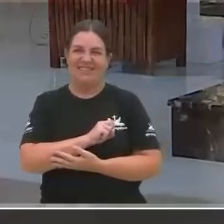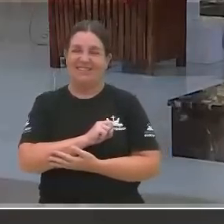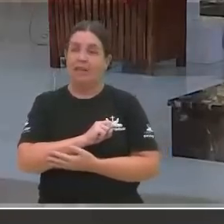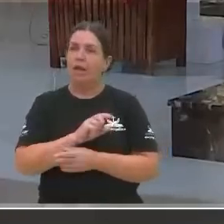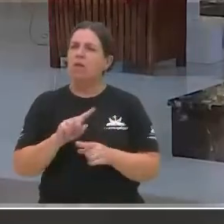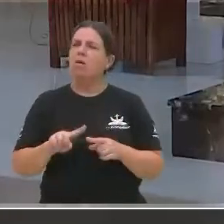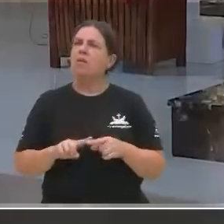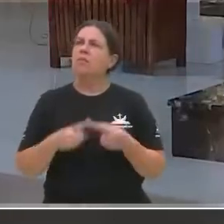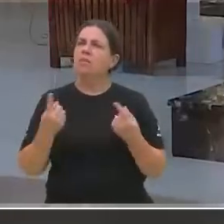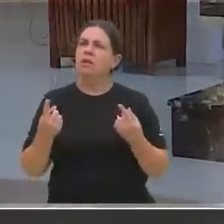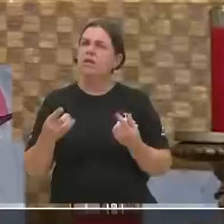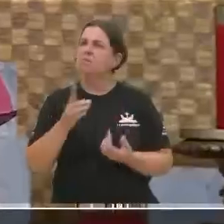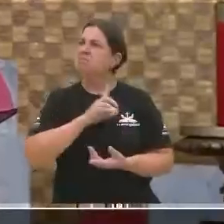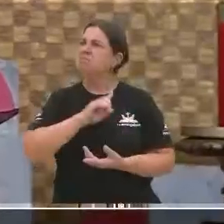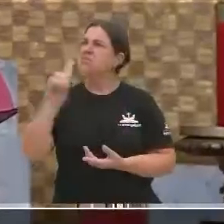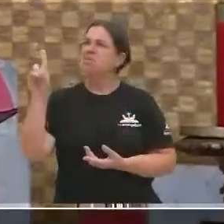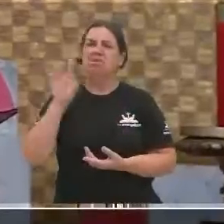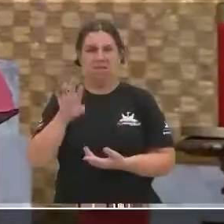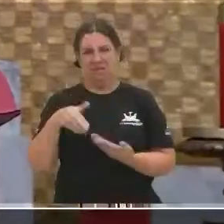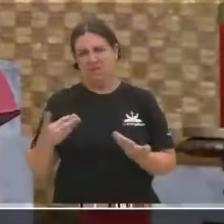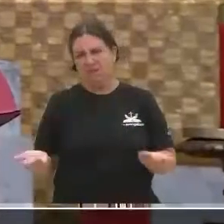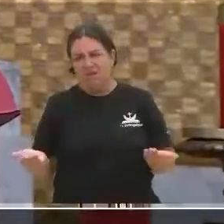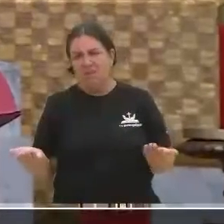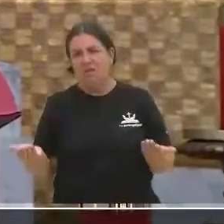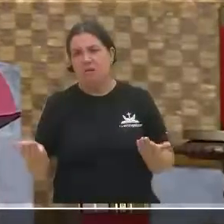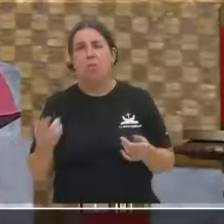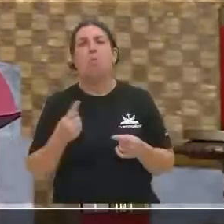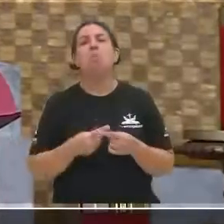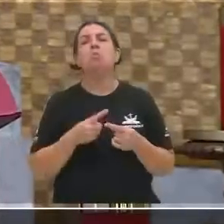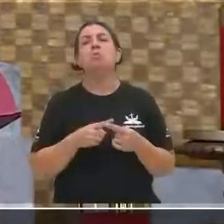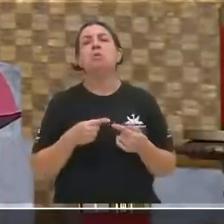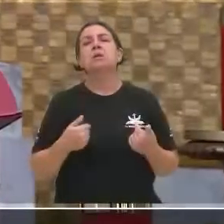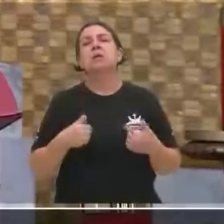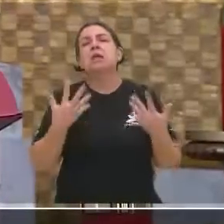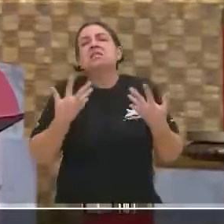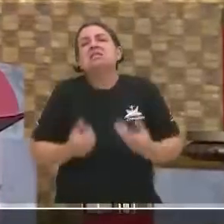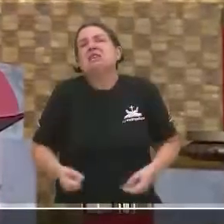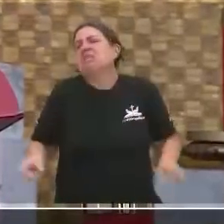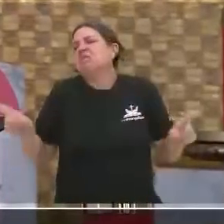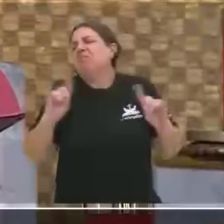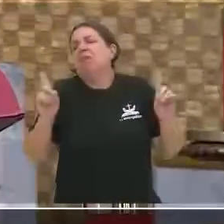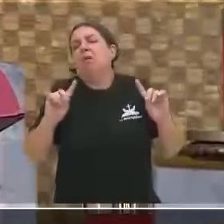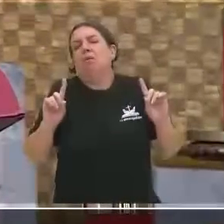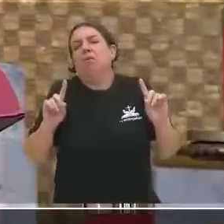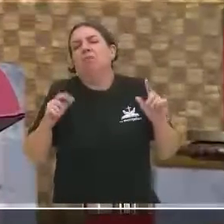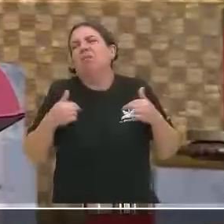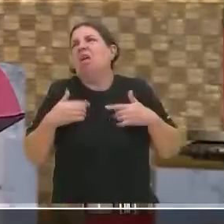mas se Deus é assim por que que a gente não aceita